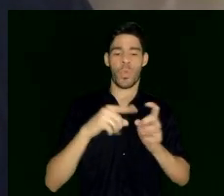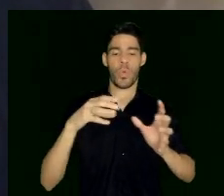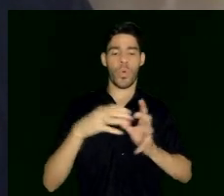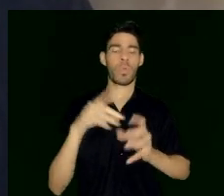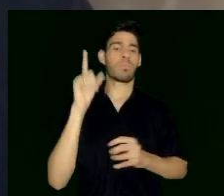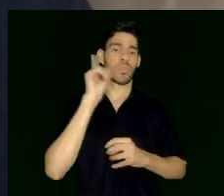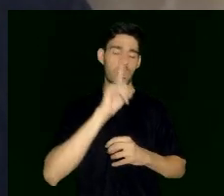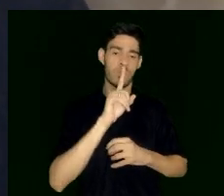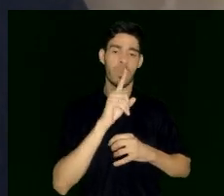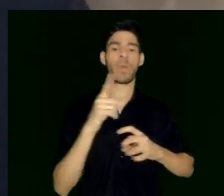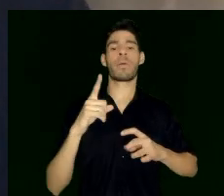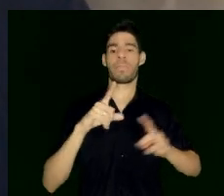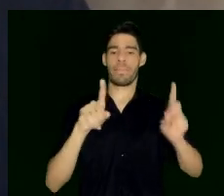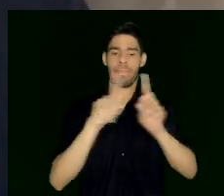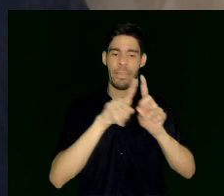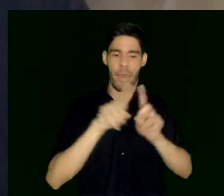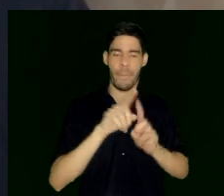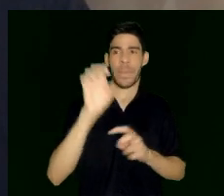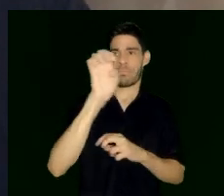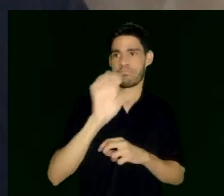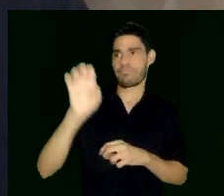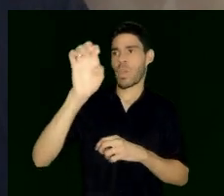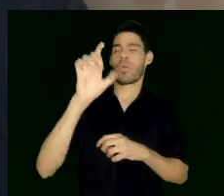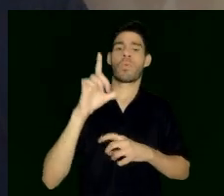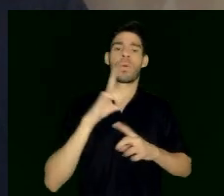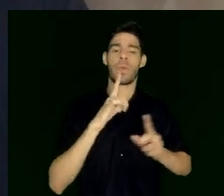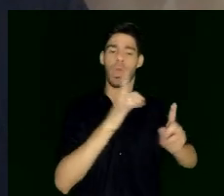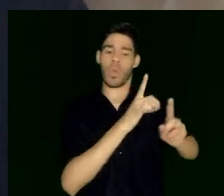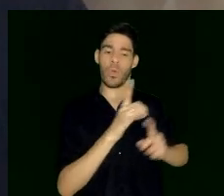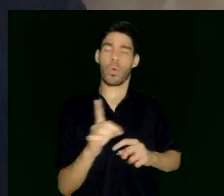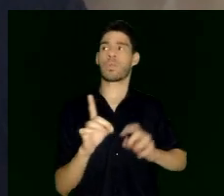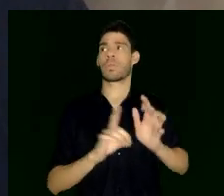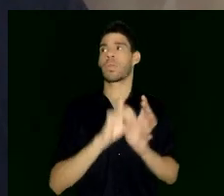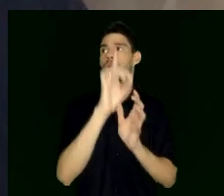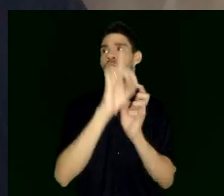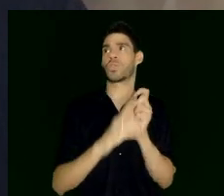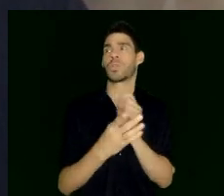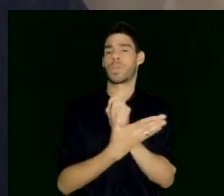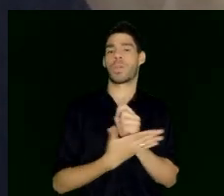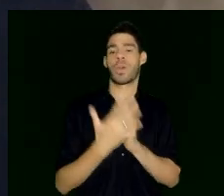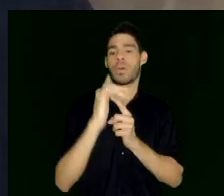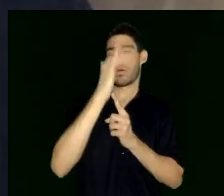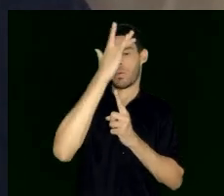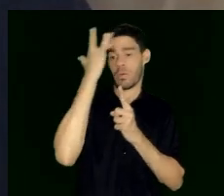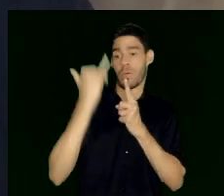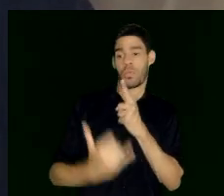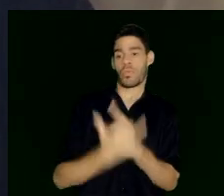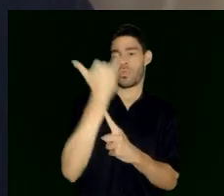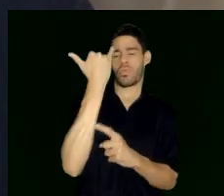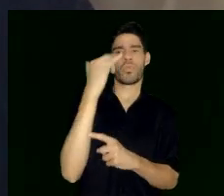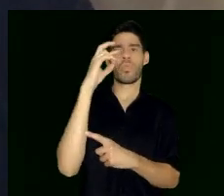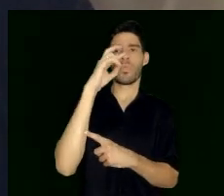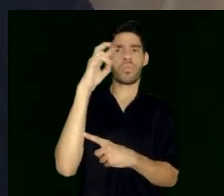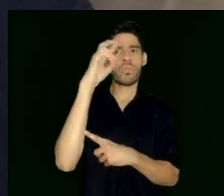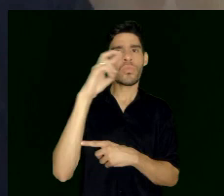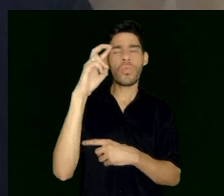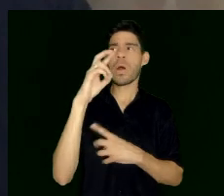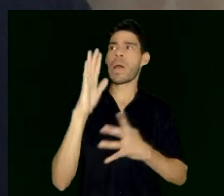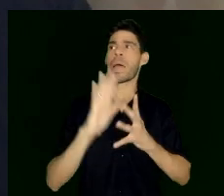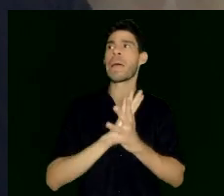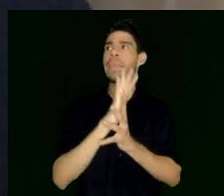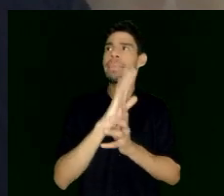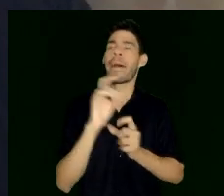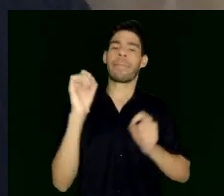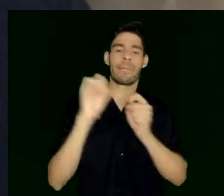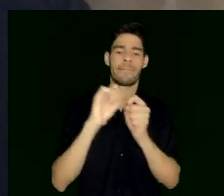reconhecimento pela Corte Interamericana, e assim o há também pela Corte Europeia, de violações de direitos fundamentais da vítima, ou seja, de investigações